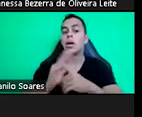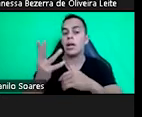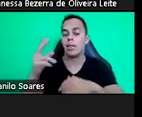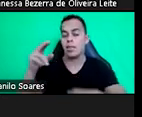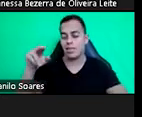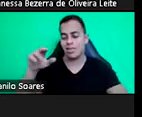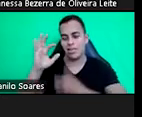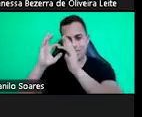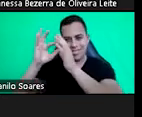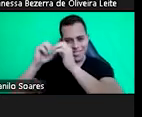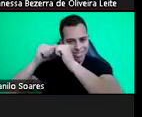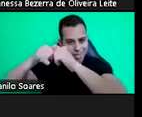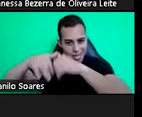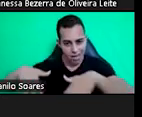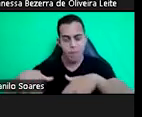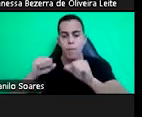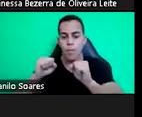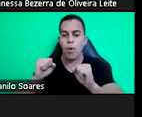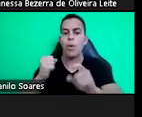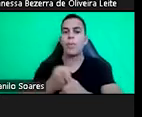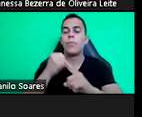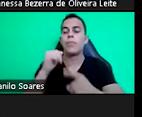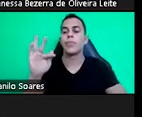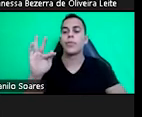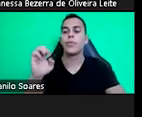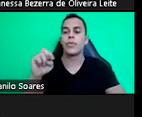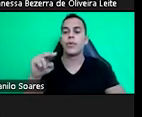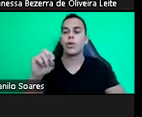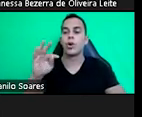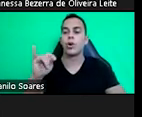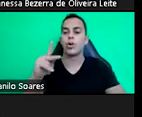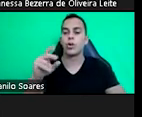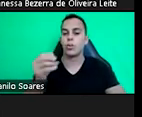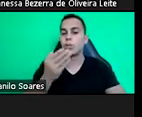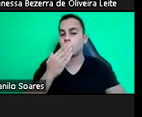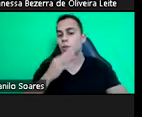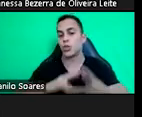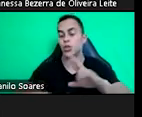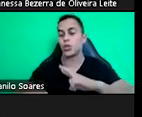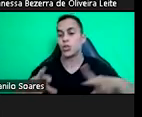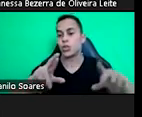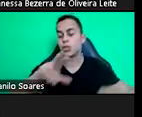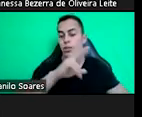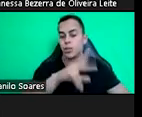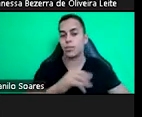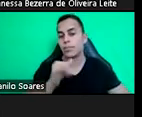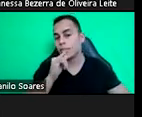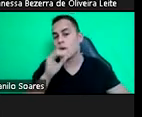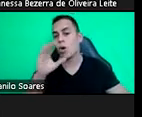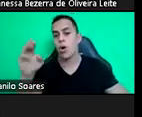pode impactar em fenótipos mais distais, que a gente chama de endofenótipos, como, por exemplo, espessura do